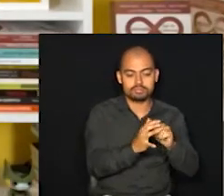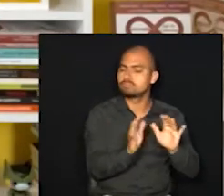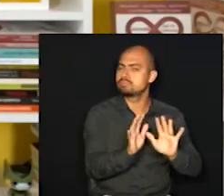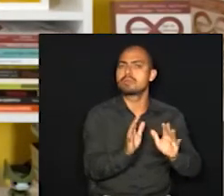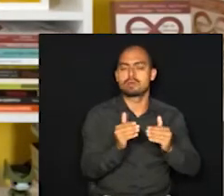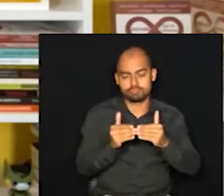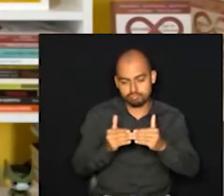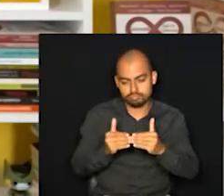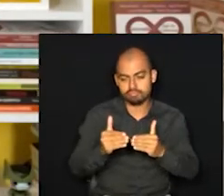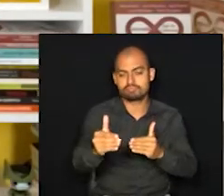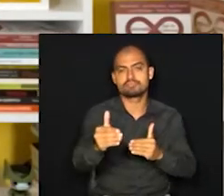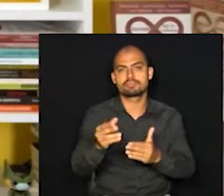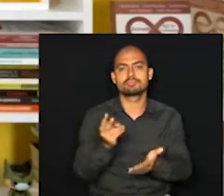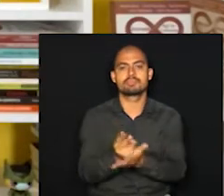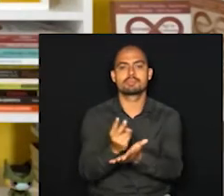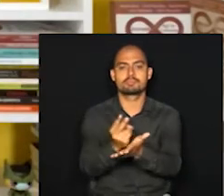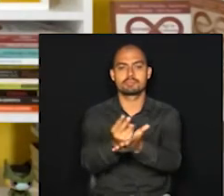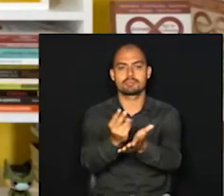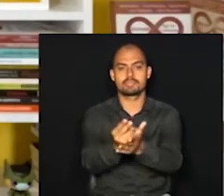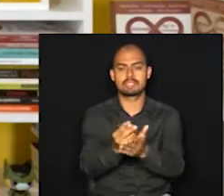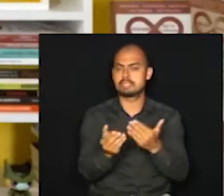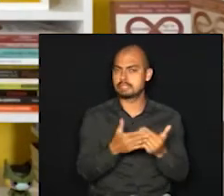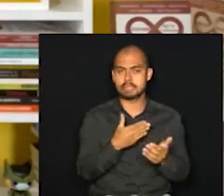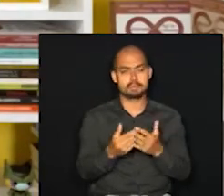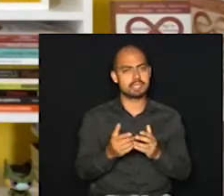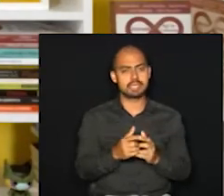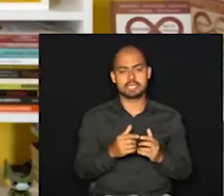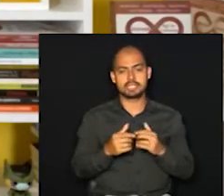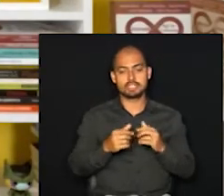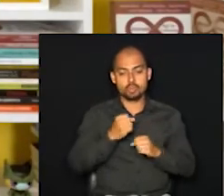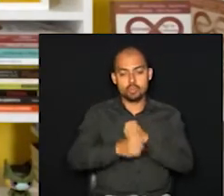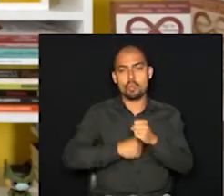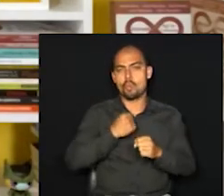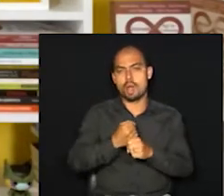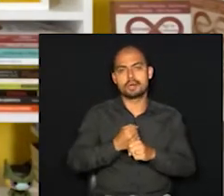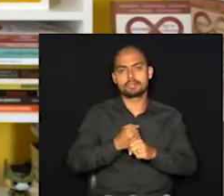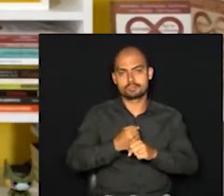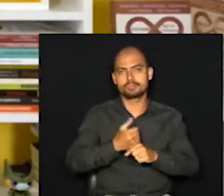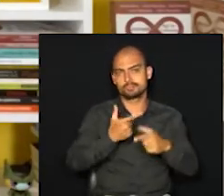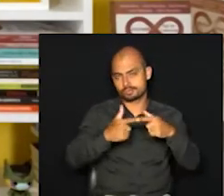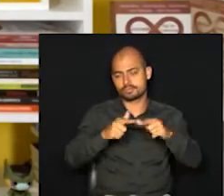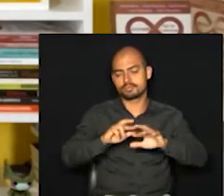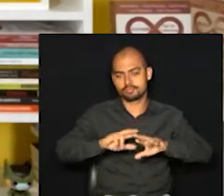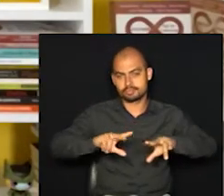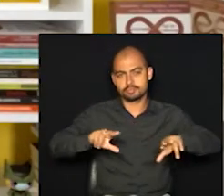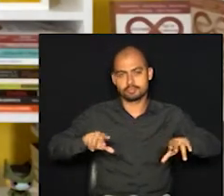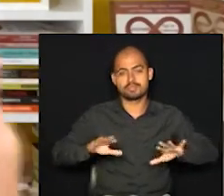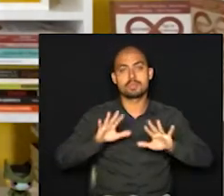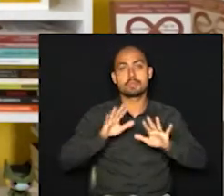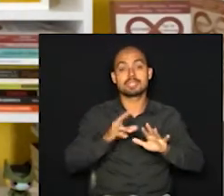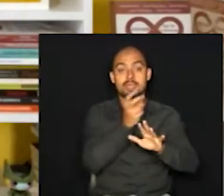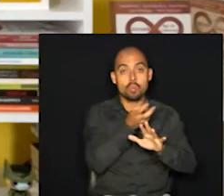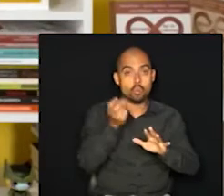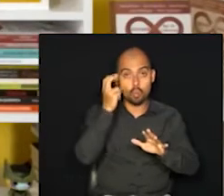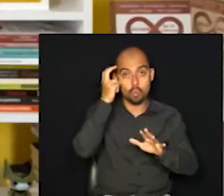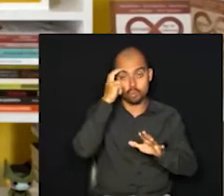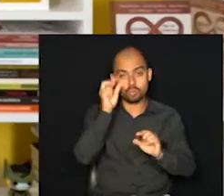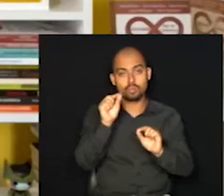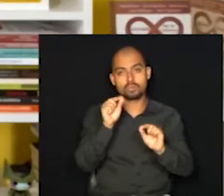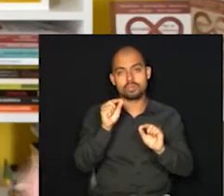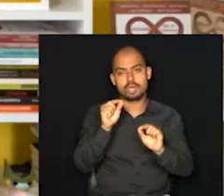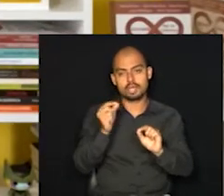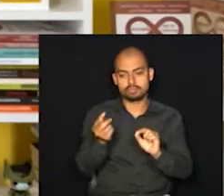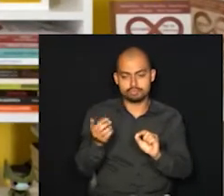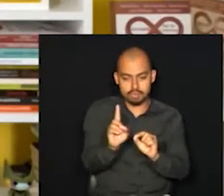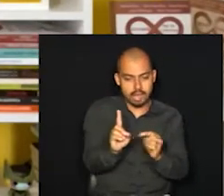isso se torne perpétuo, independente da realidade, da era que nós estivermos. Mas é a cultura construída por eles, né? Afinal